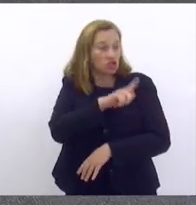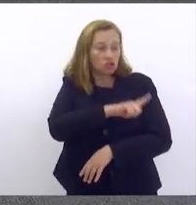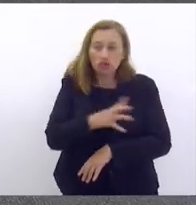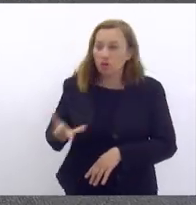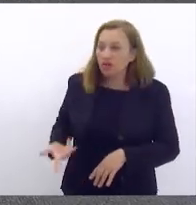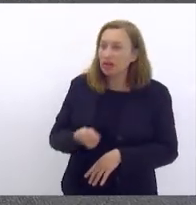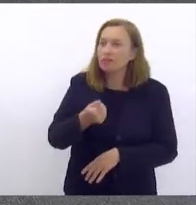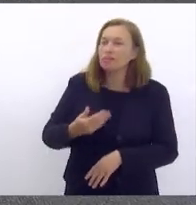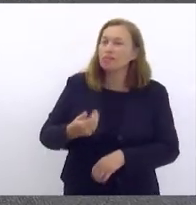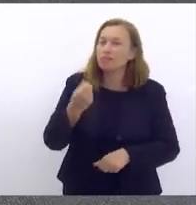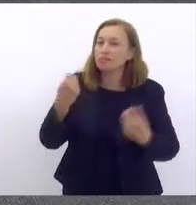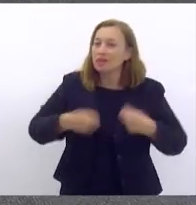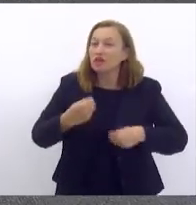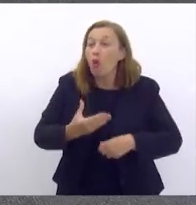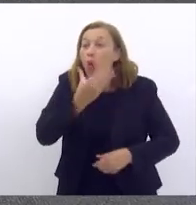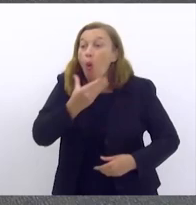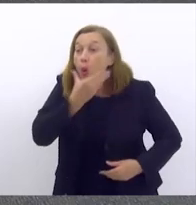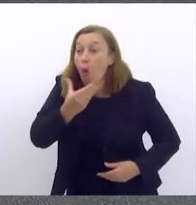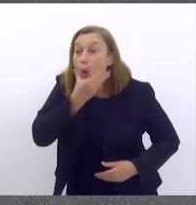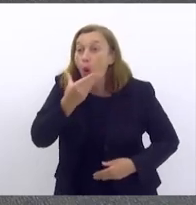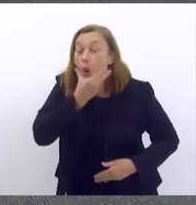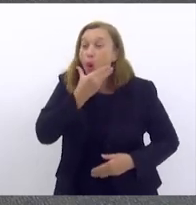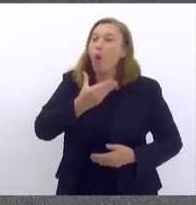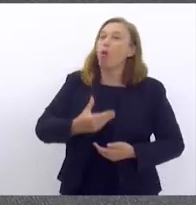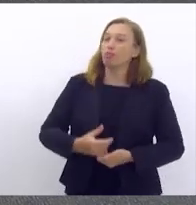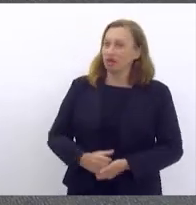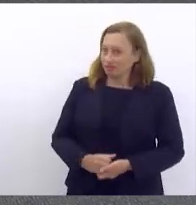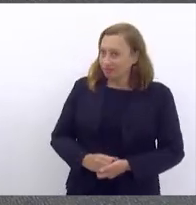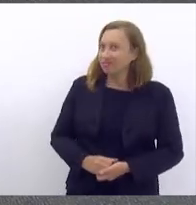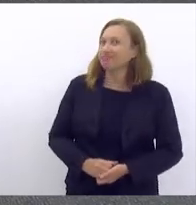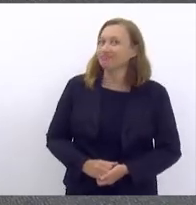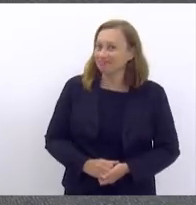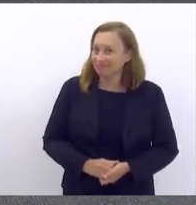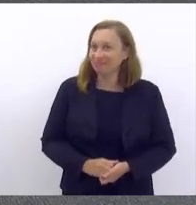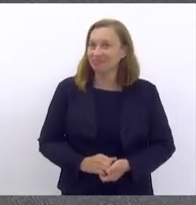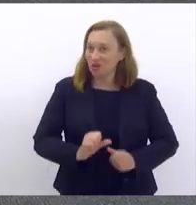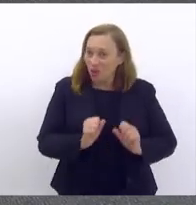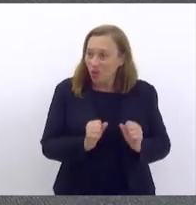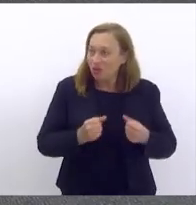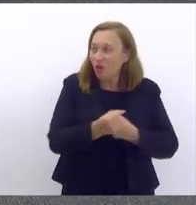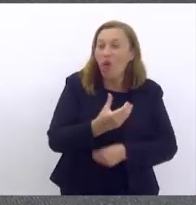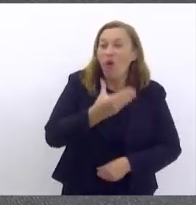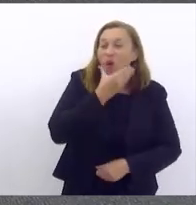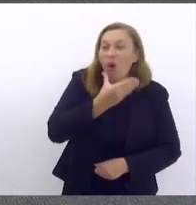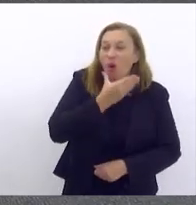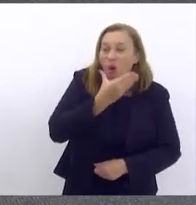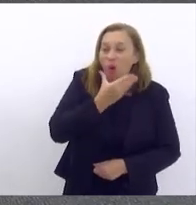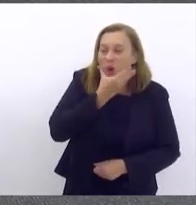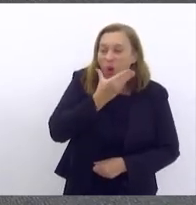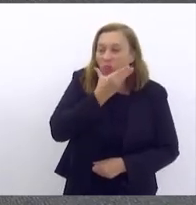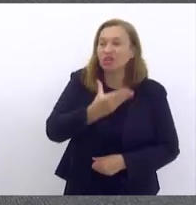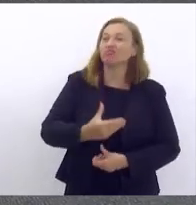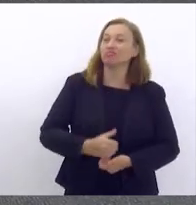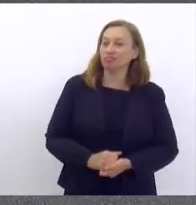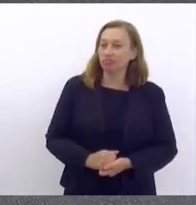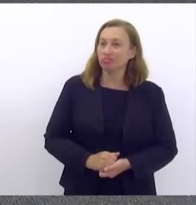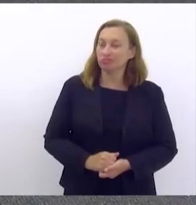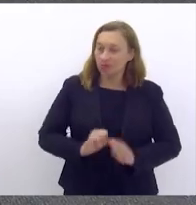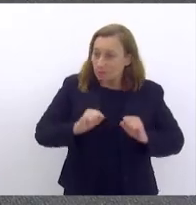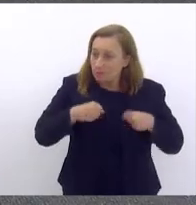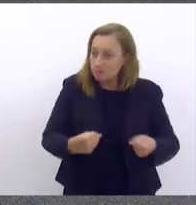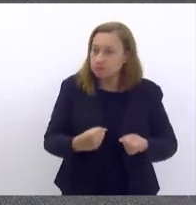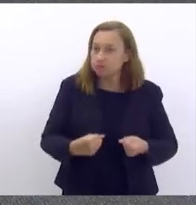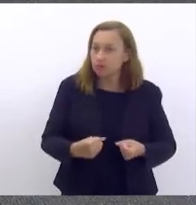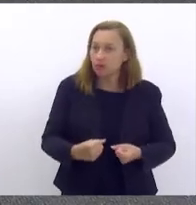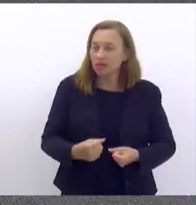homem à frente. De homem à frente, que tenha pulso. De homem à frente, que tenha pulso. Não